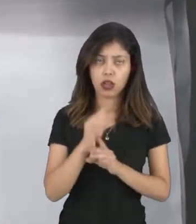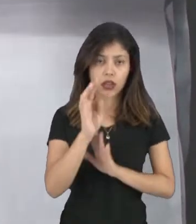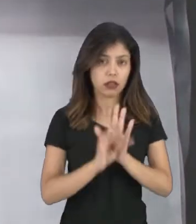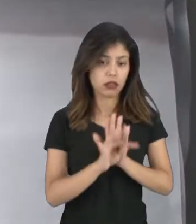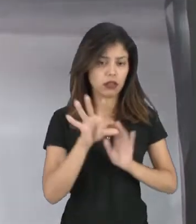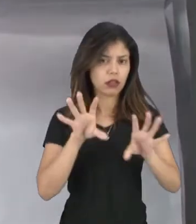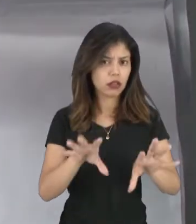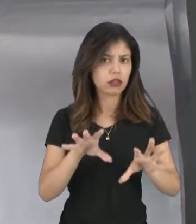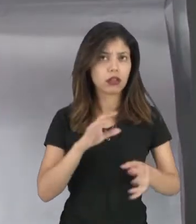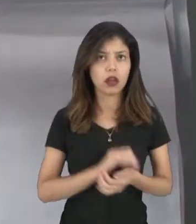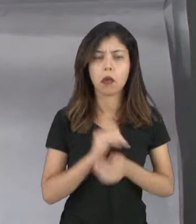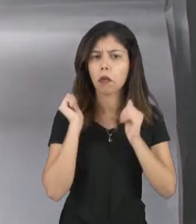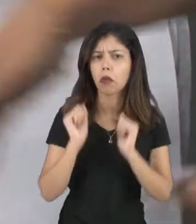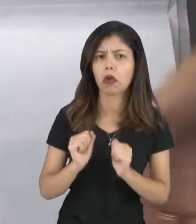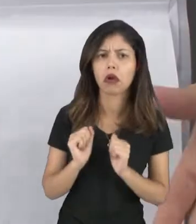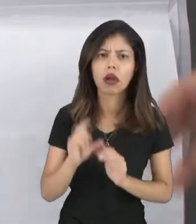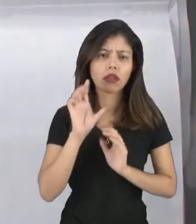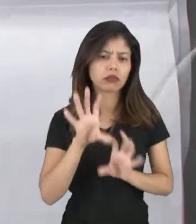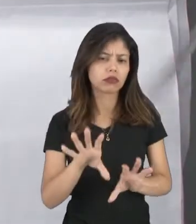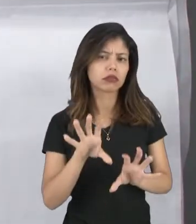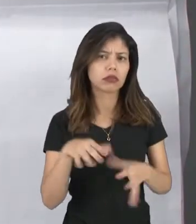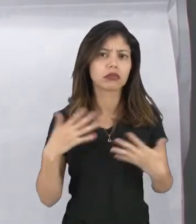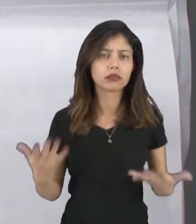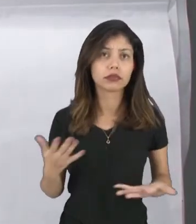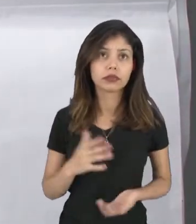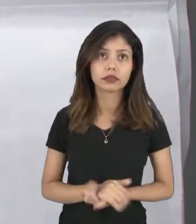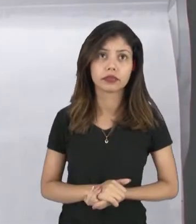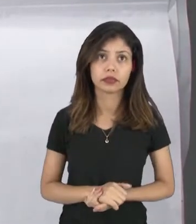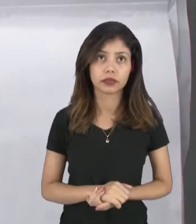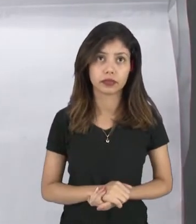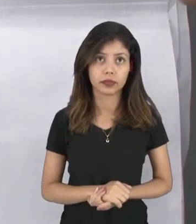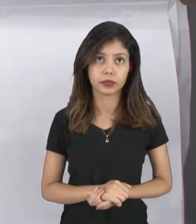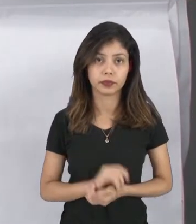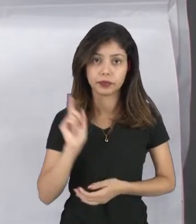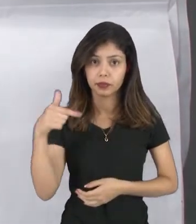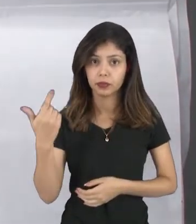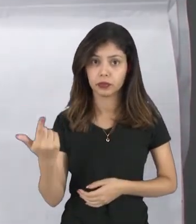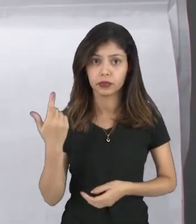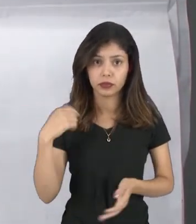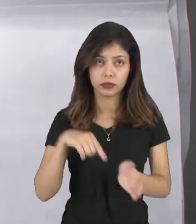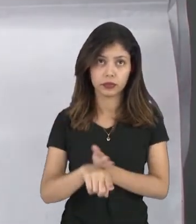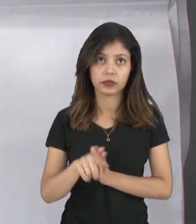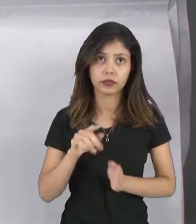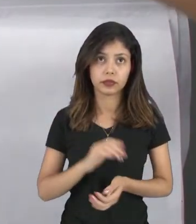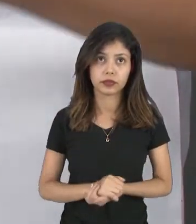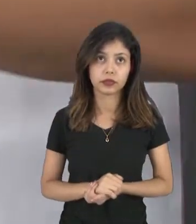assim? Onde a gente pode encontrar textos assim? Vamos lá para a próxima questão.